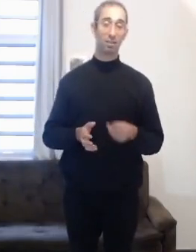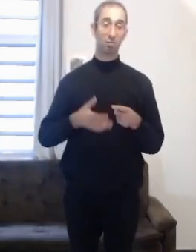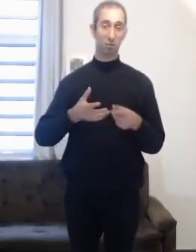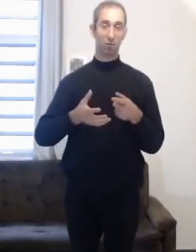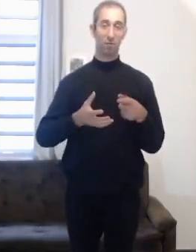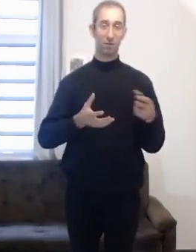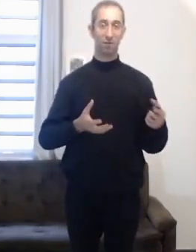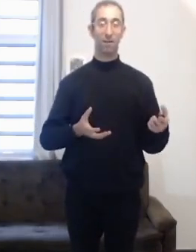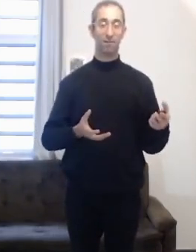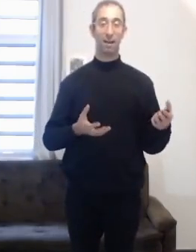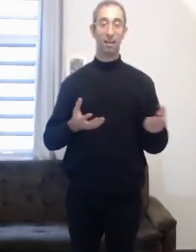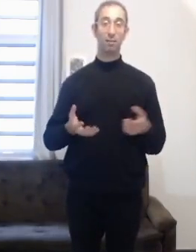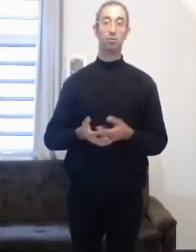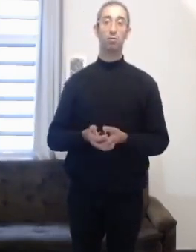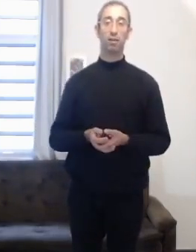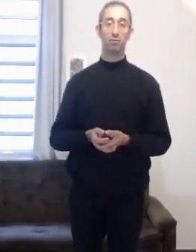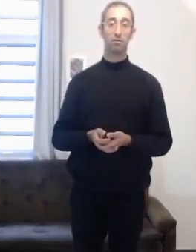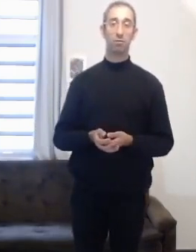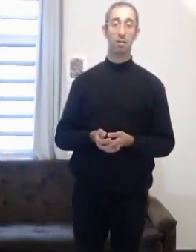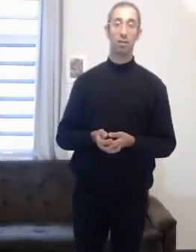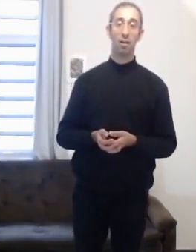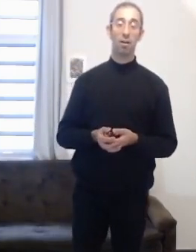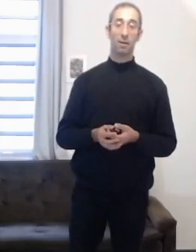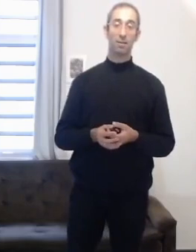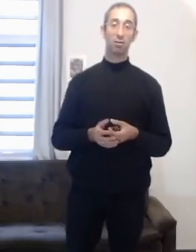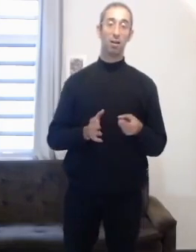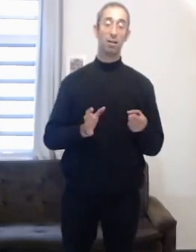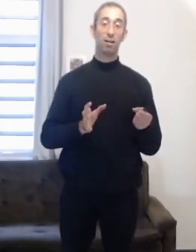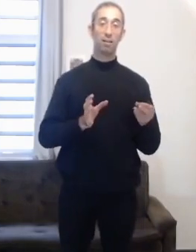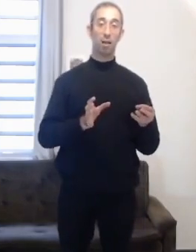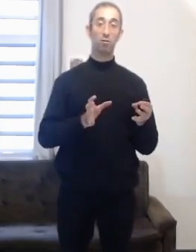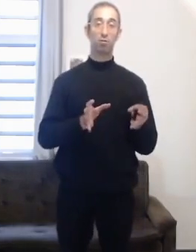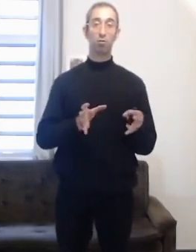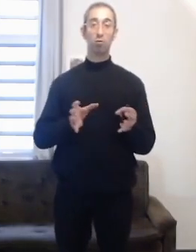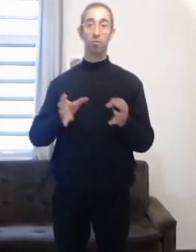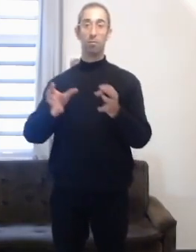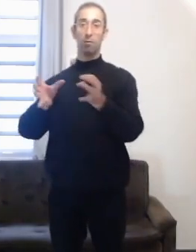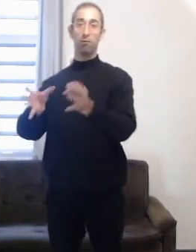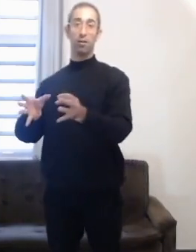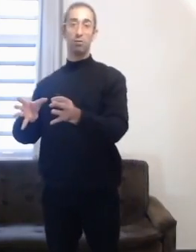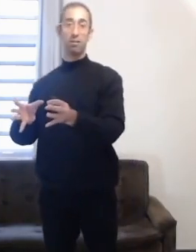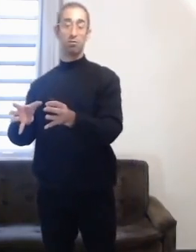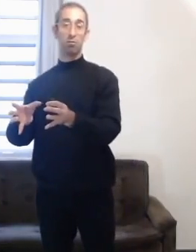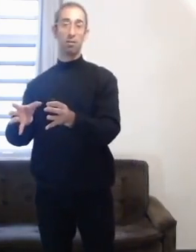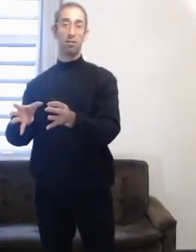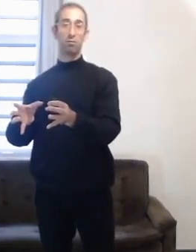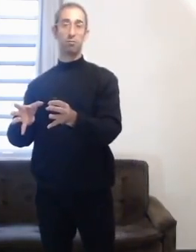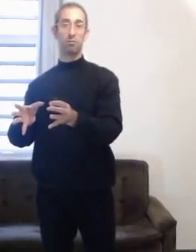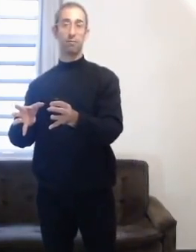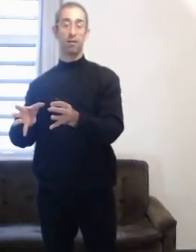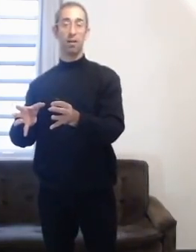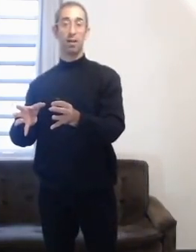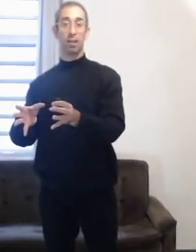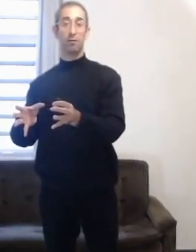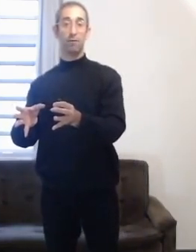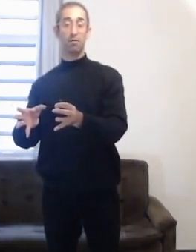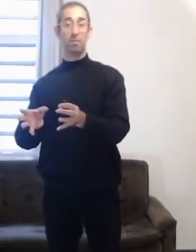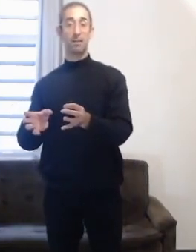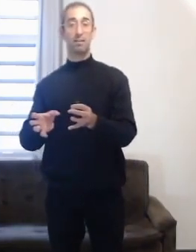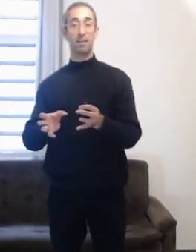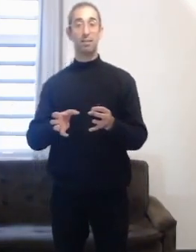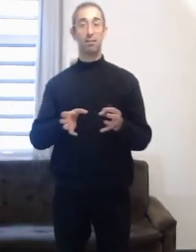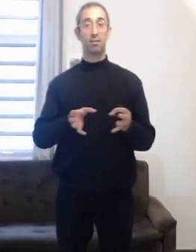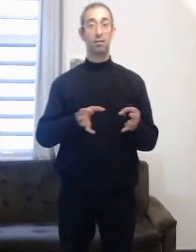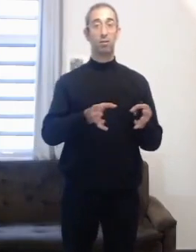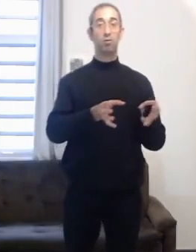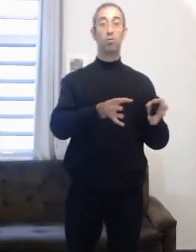muito interessante quando você vai lendo sobre o assunto, né? Pensa assim, olha, tal estudo provou isso nesse contexto. Então, eu vou fazer